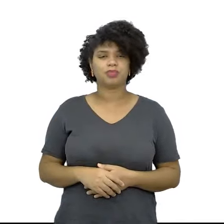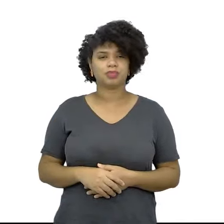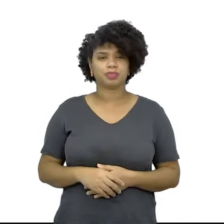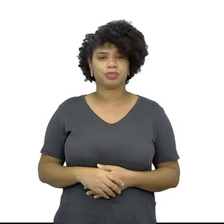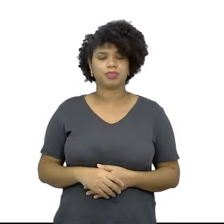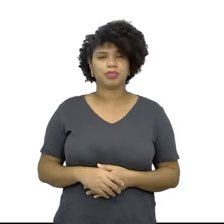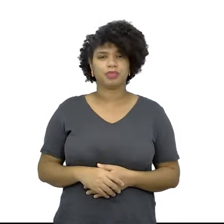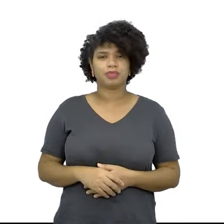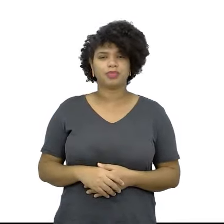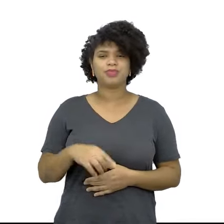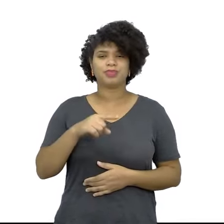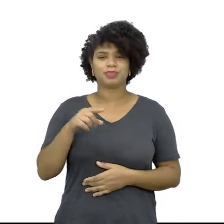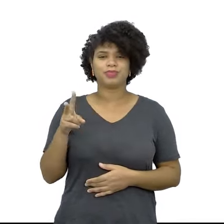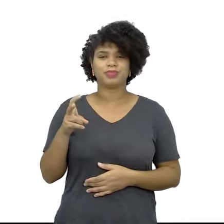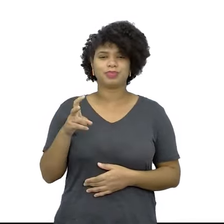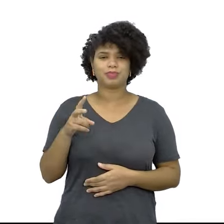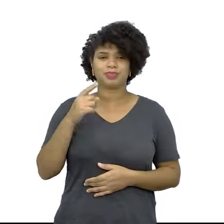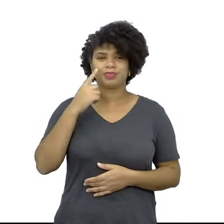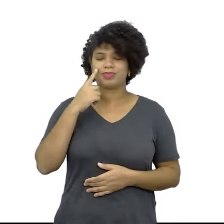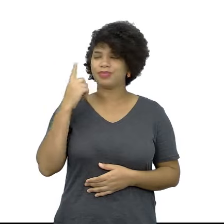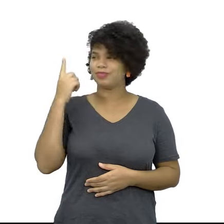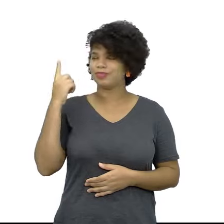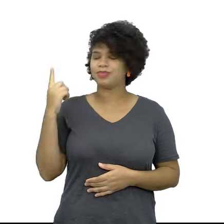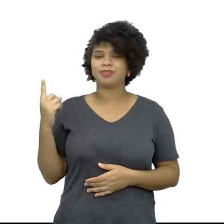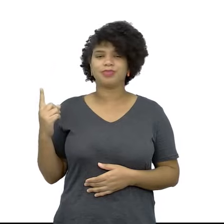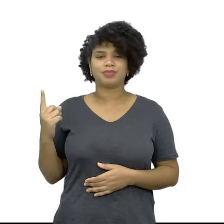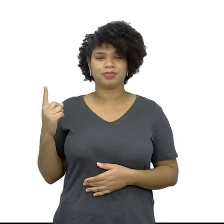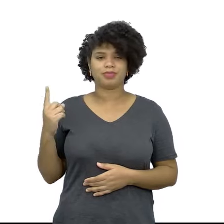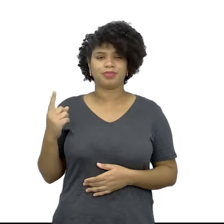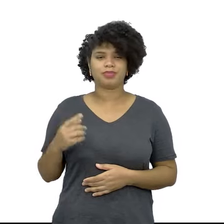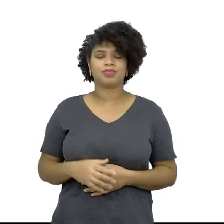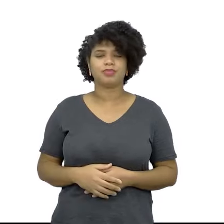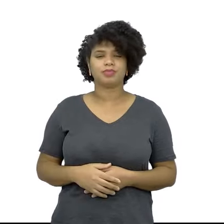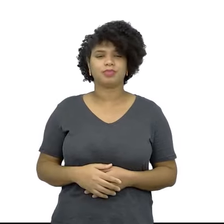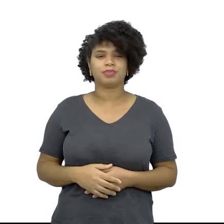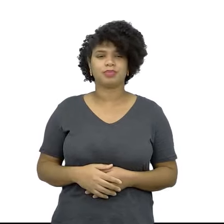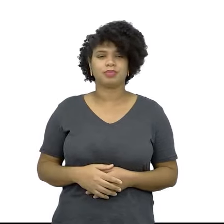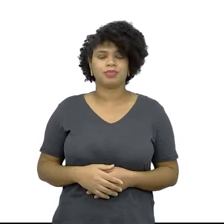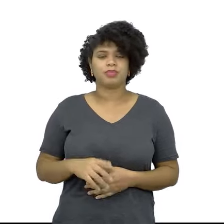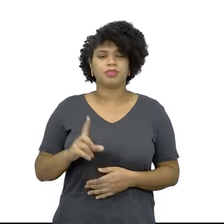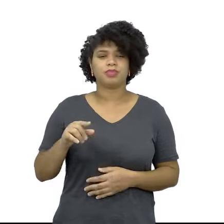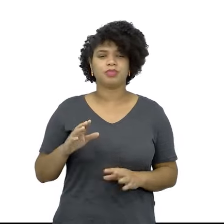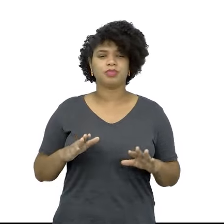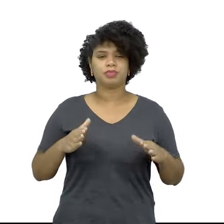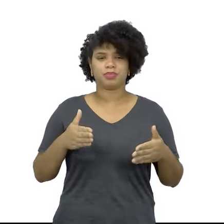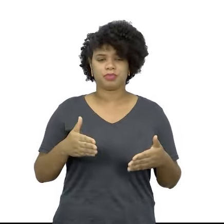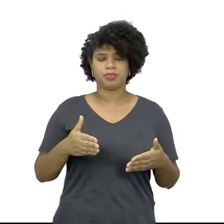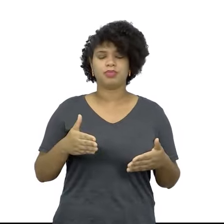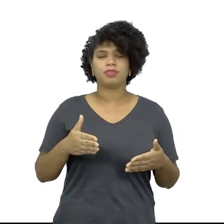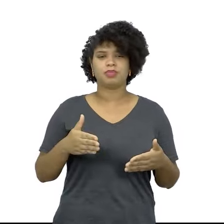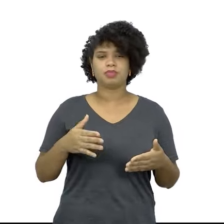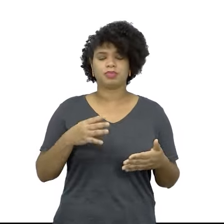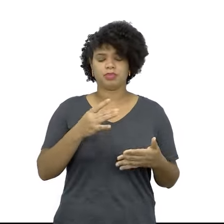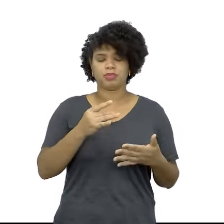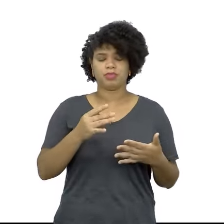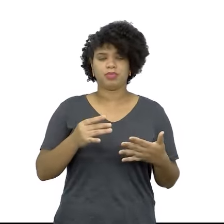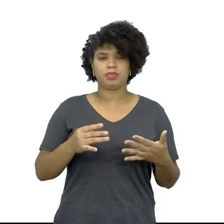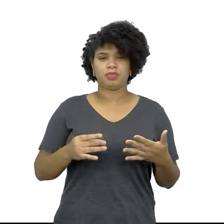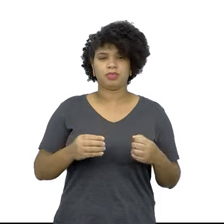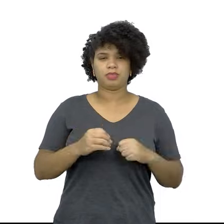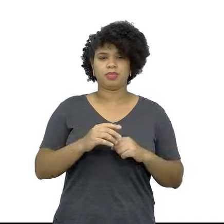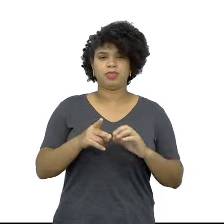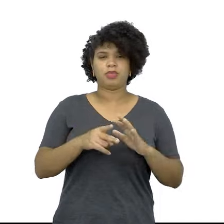como vocês podem observar aí, essa matriz, ela é essa priorização dos conhecimentos que integram o